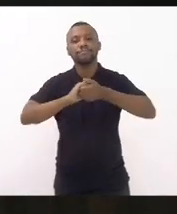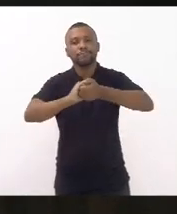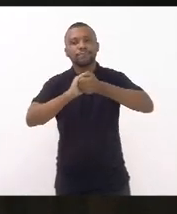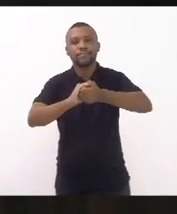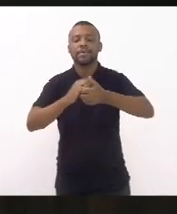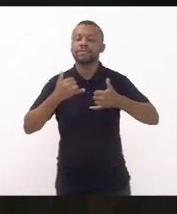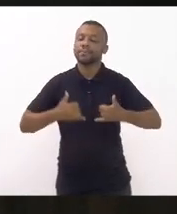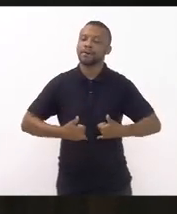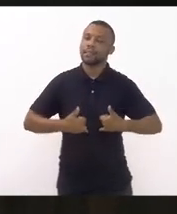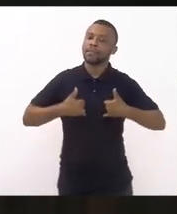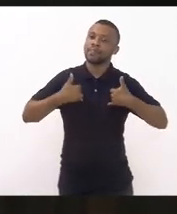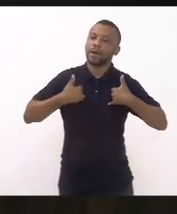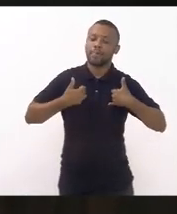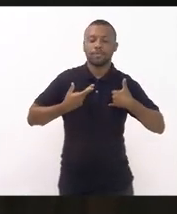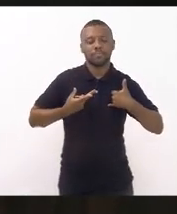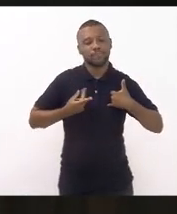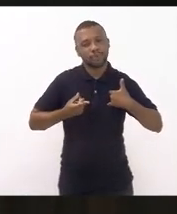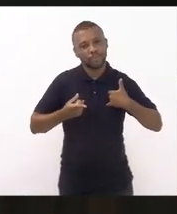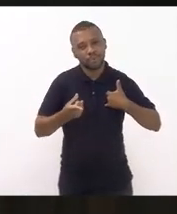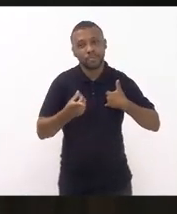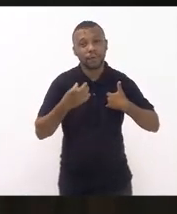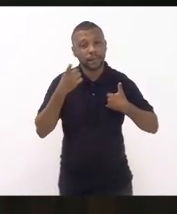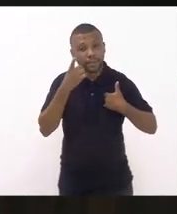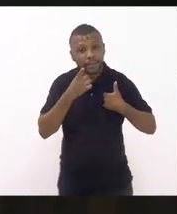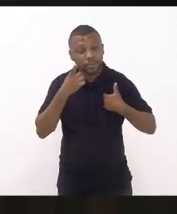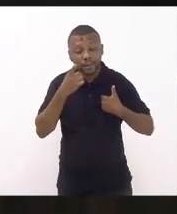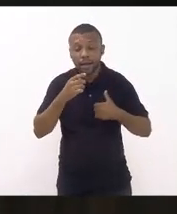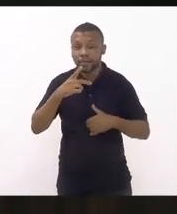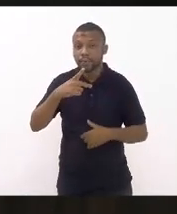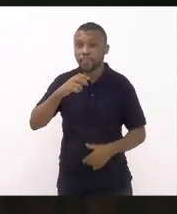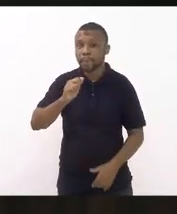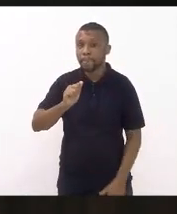nobre e eterno deputado Paulo Ramos,